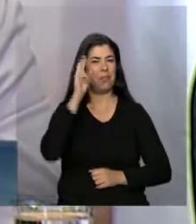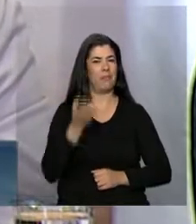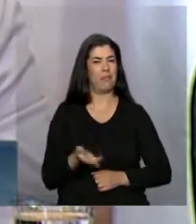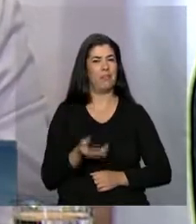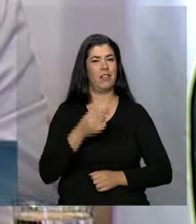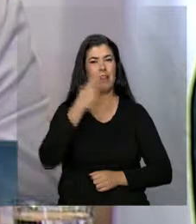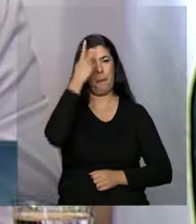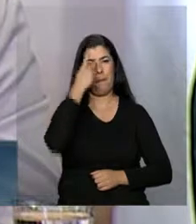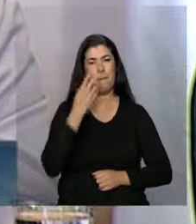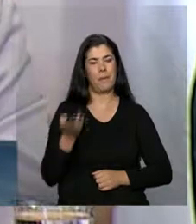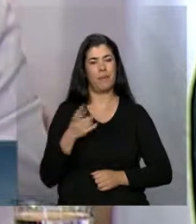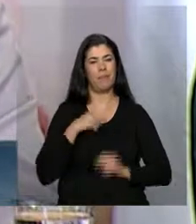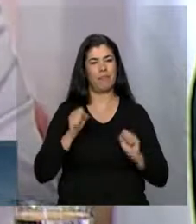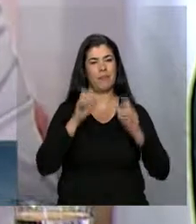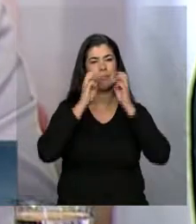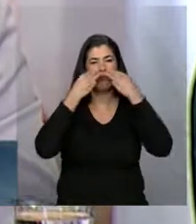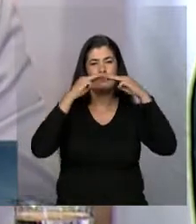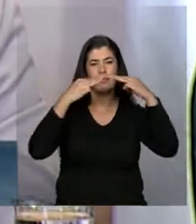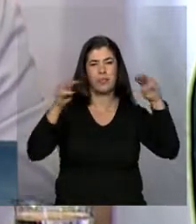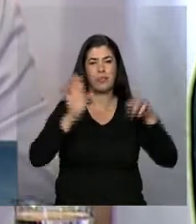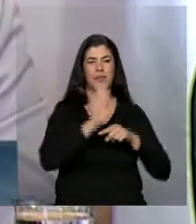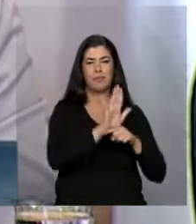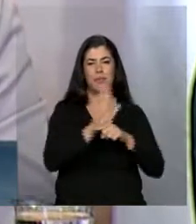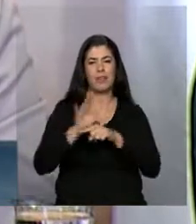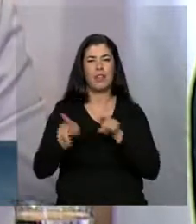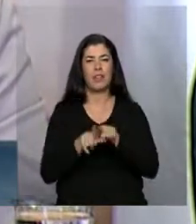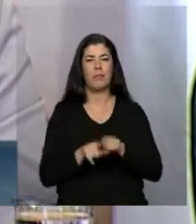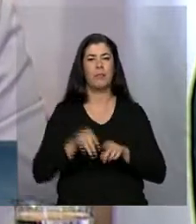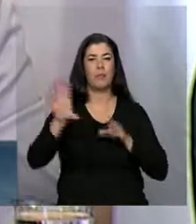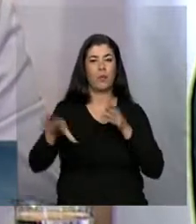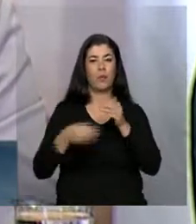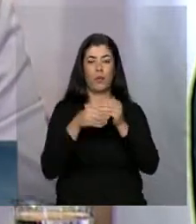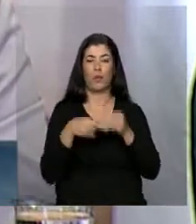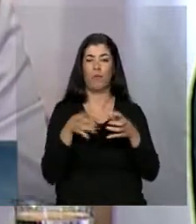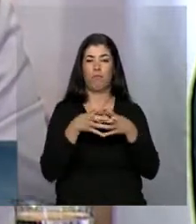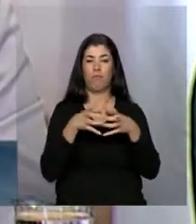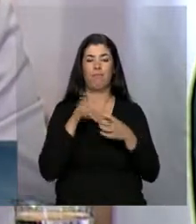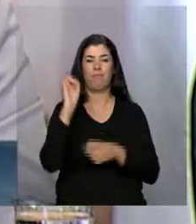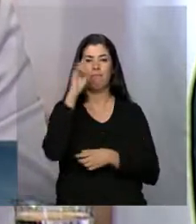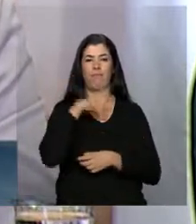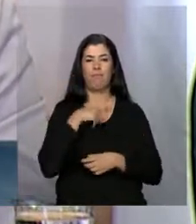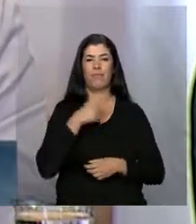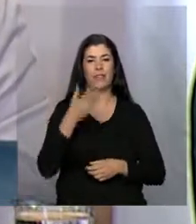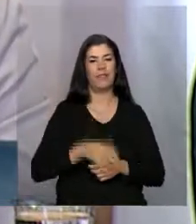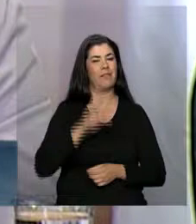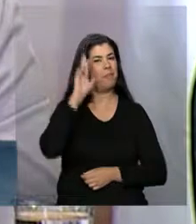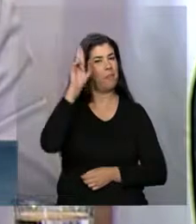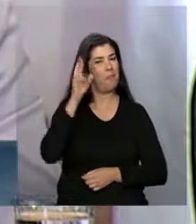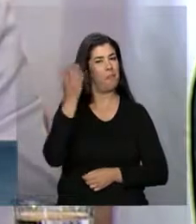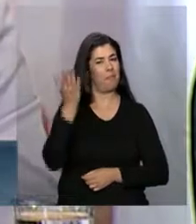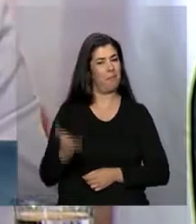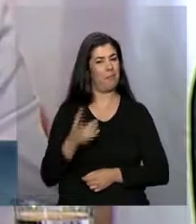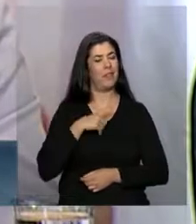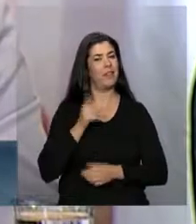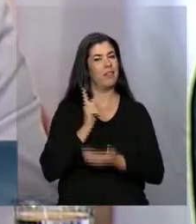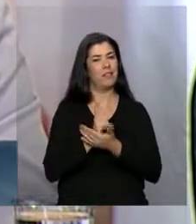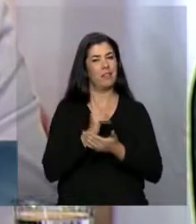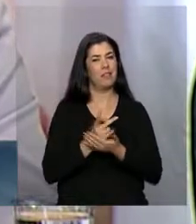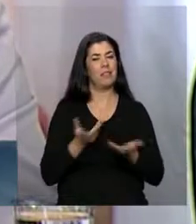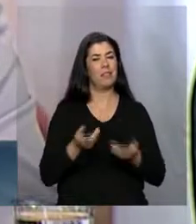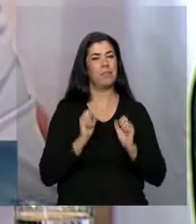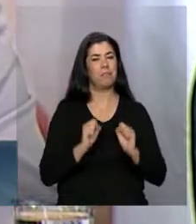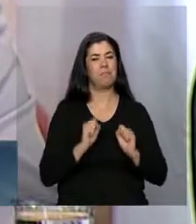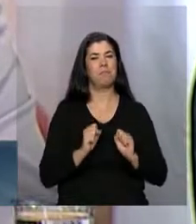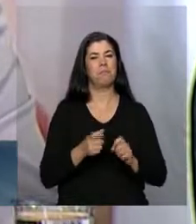a mensagem, e principalmente agora que estamos envolvendo crianças, né, na vacinação, e como um símbolo